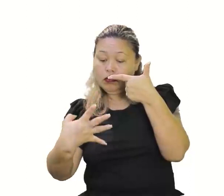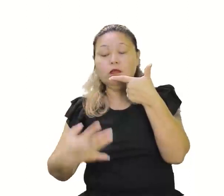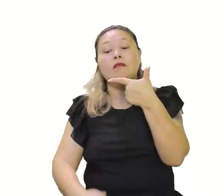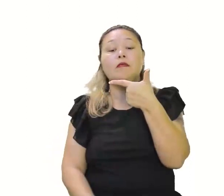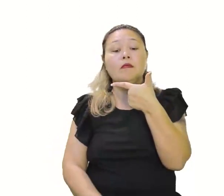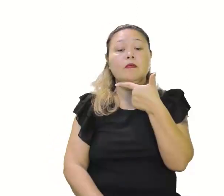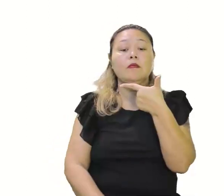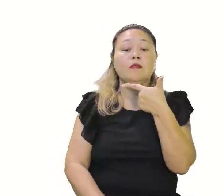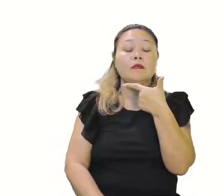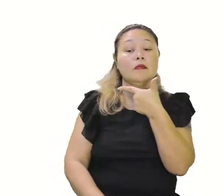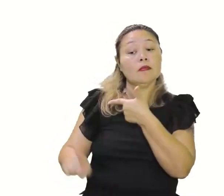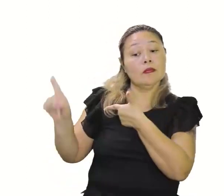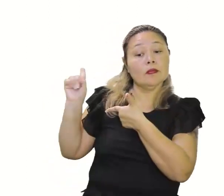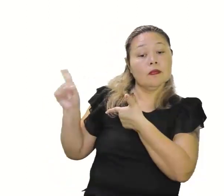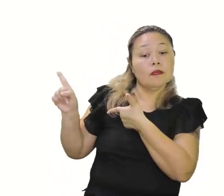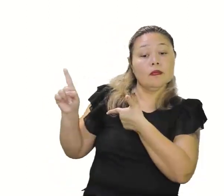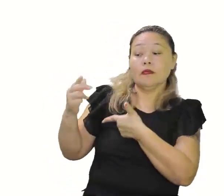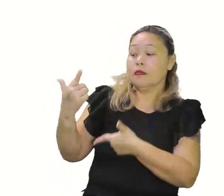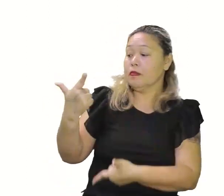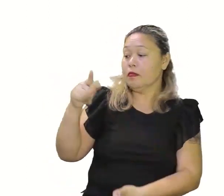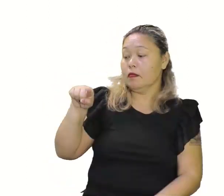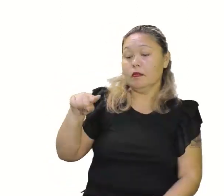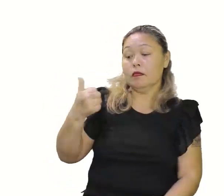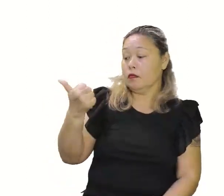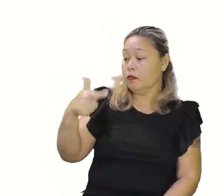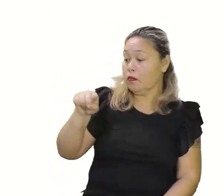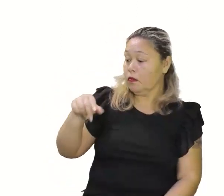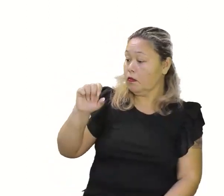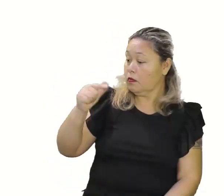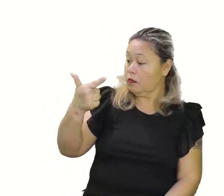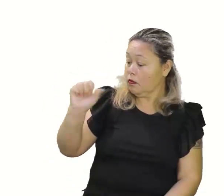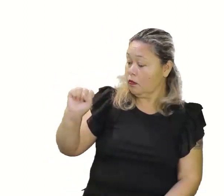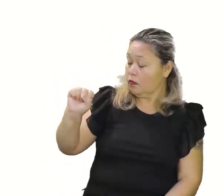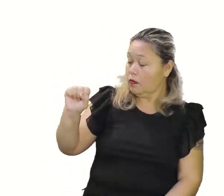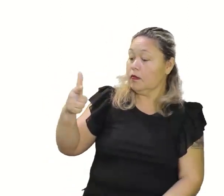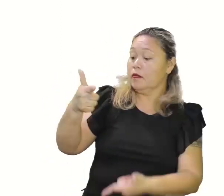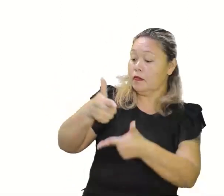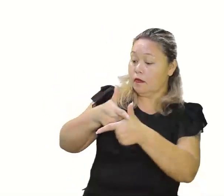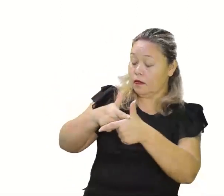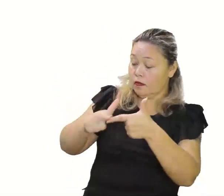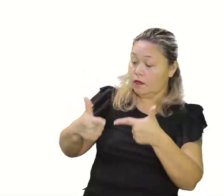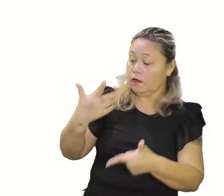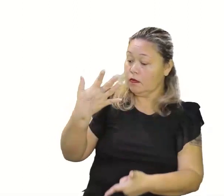4,84. Vamos fazer aqui, ó. 12,28 por